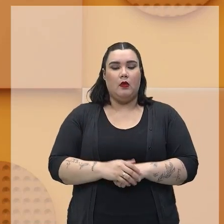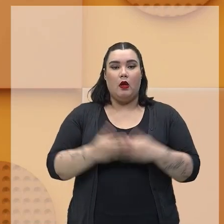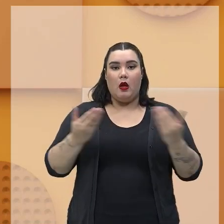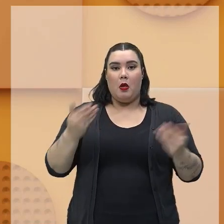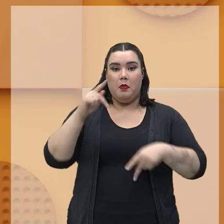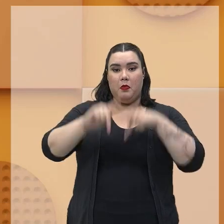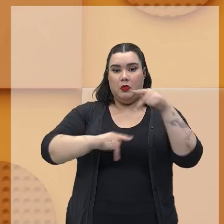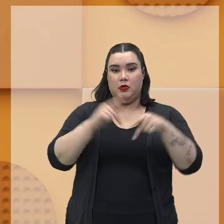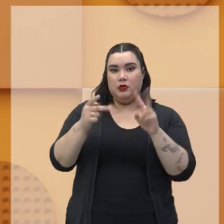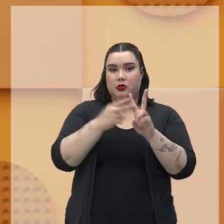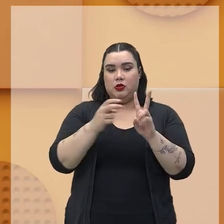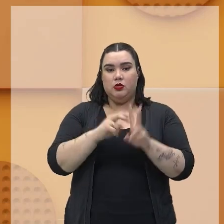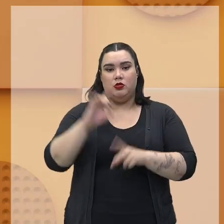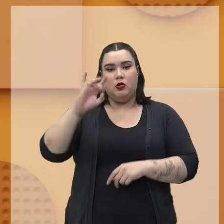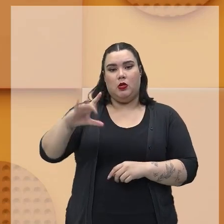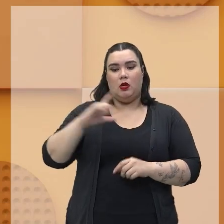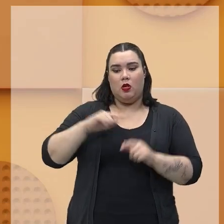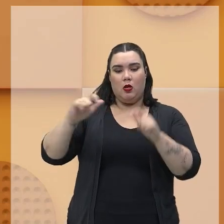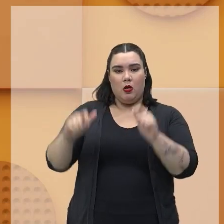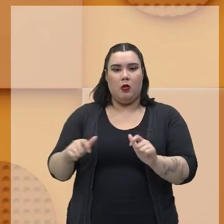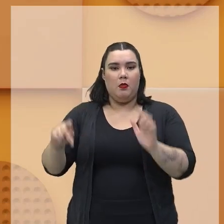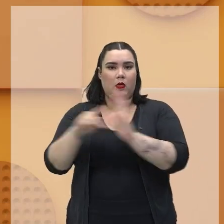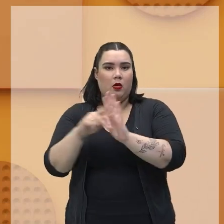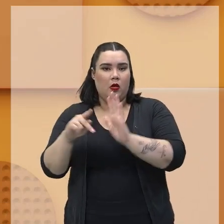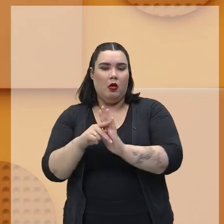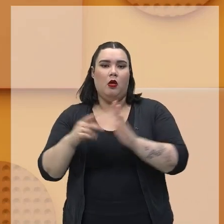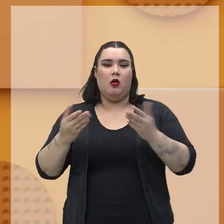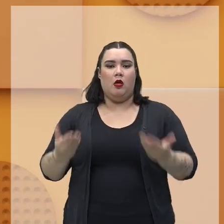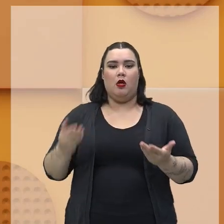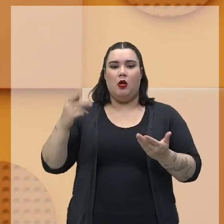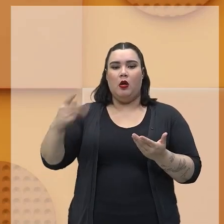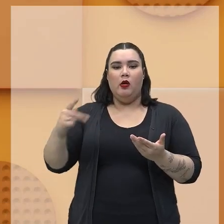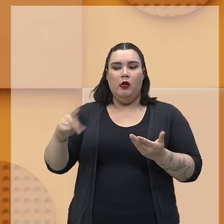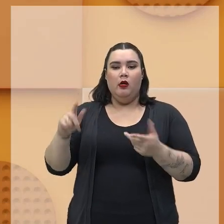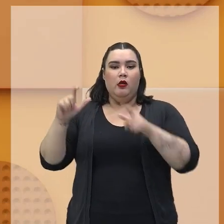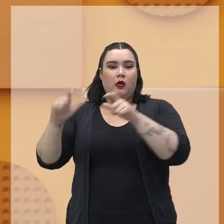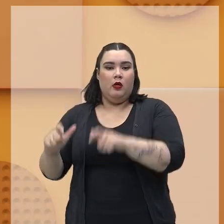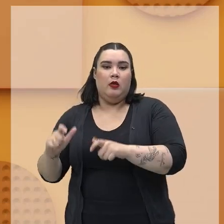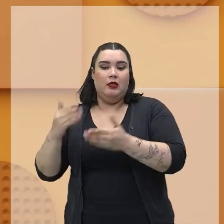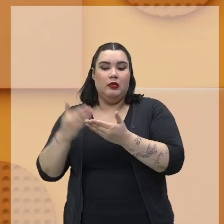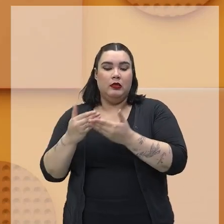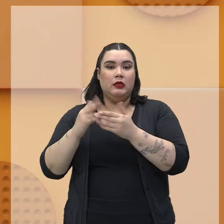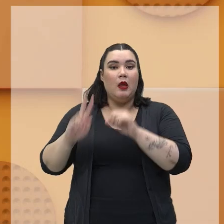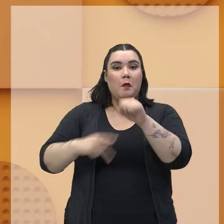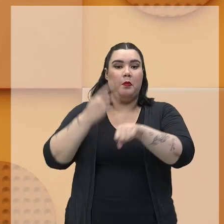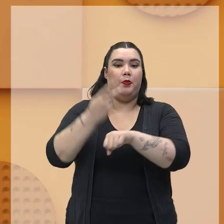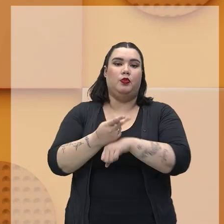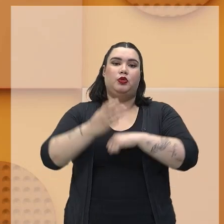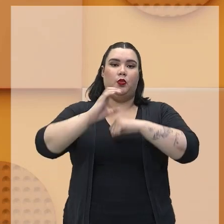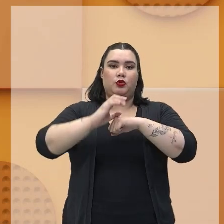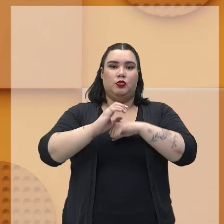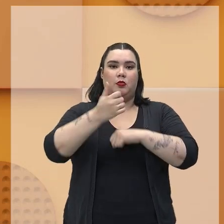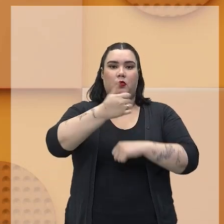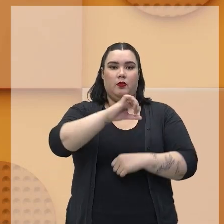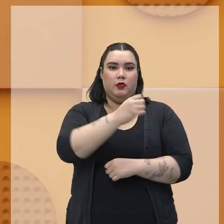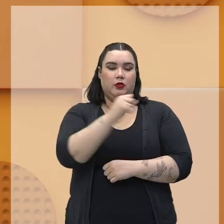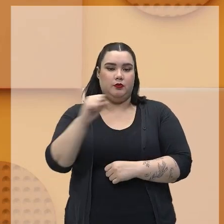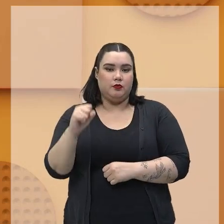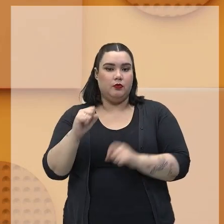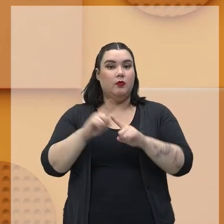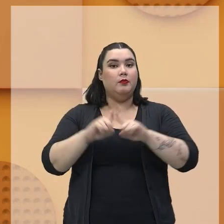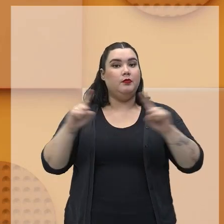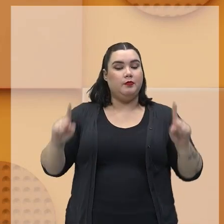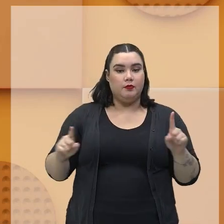indígenas só têm a posse da terra, daquelas terras que foram demarcadas após a Constituição de 88. Mas as